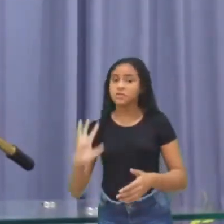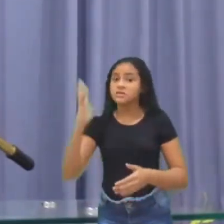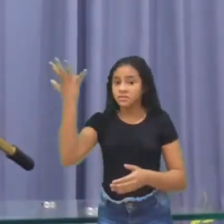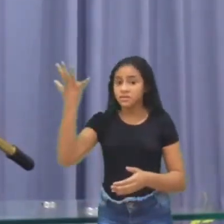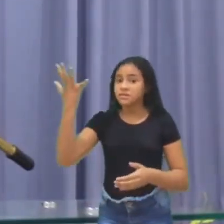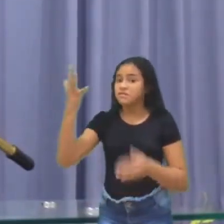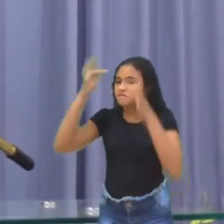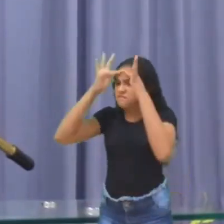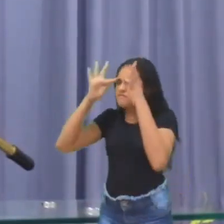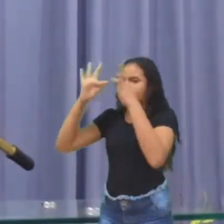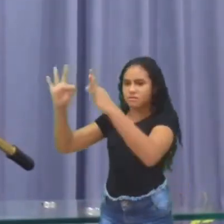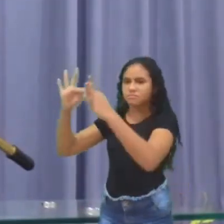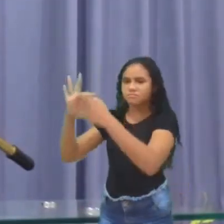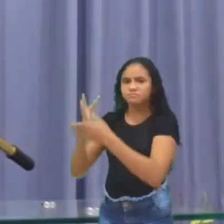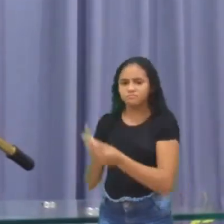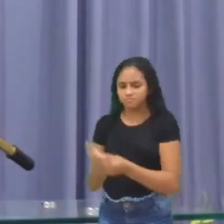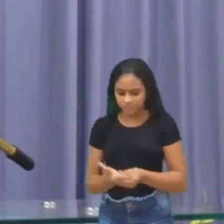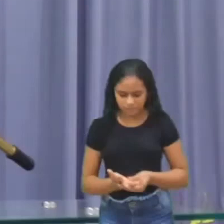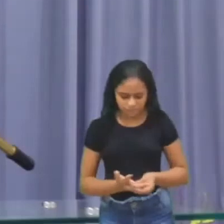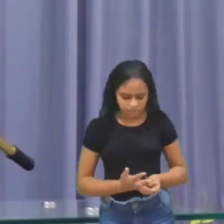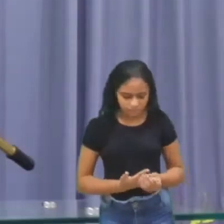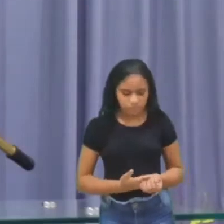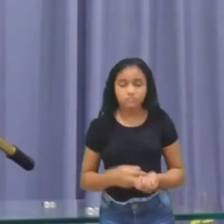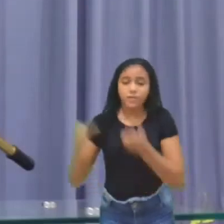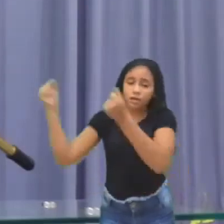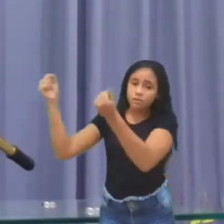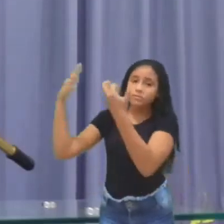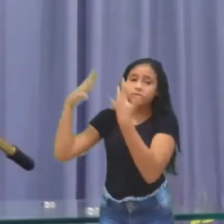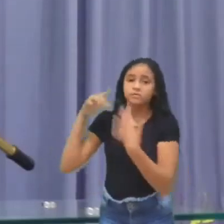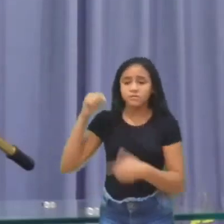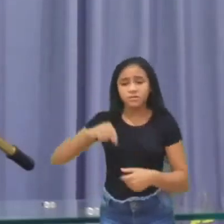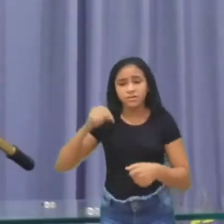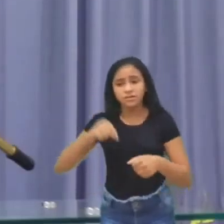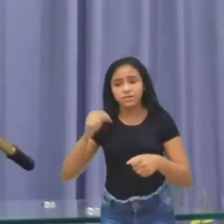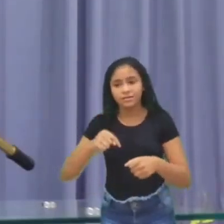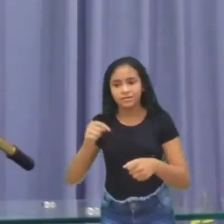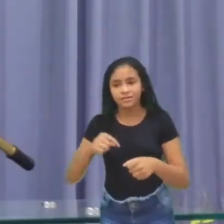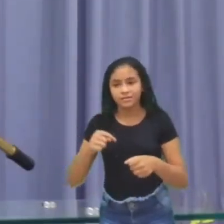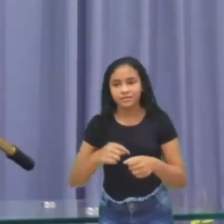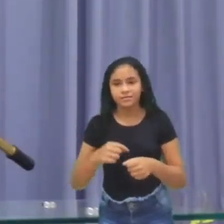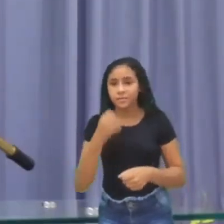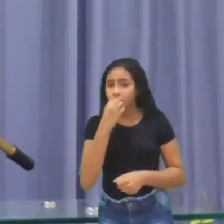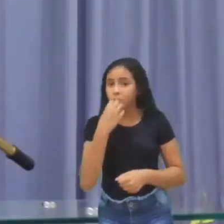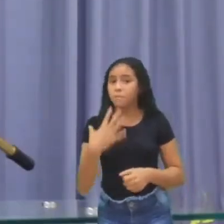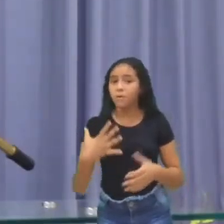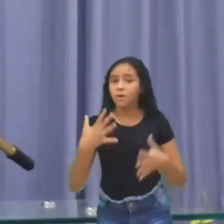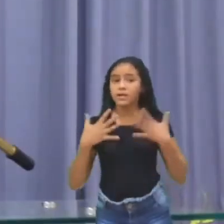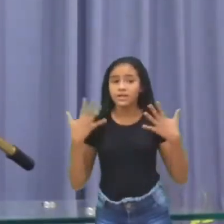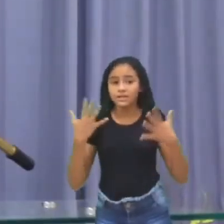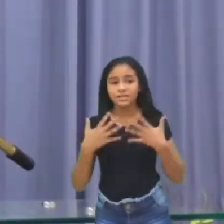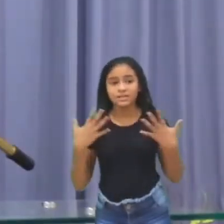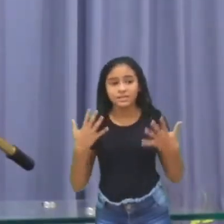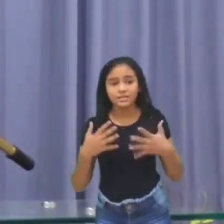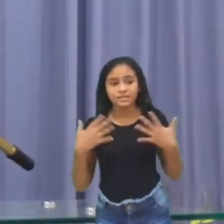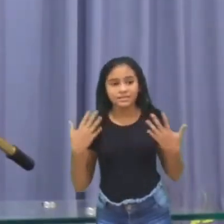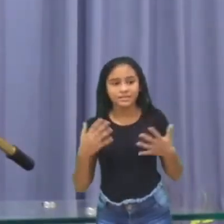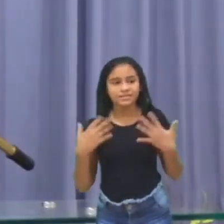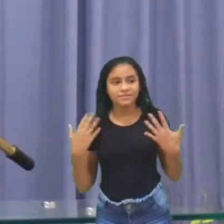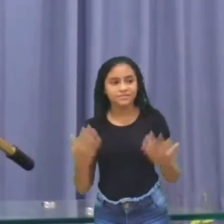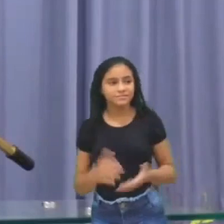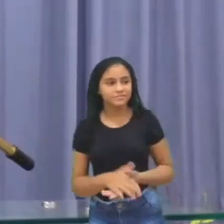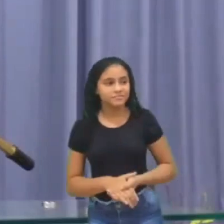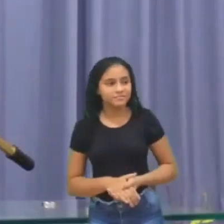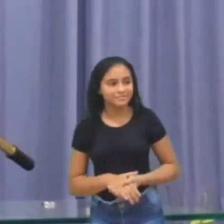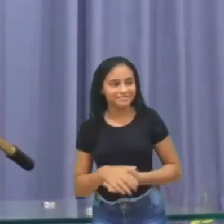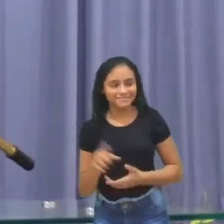Deus nos abençoe hoje para todo sempre e que este bom ânimo jamais se afaste do nosso